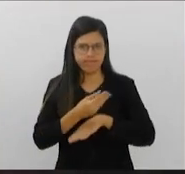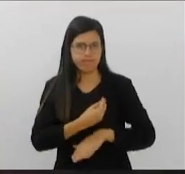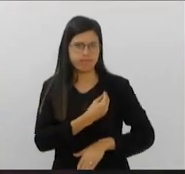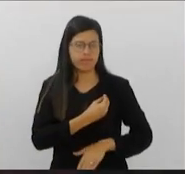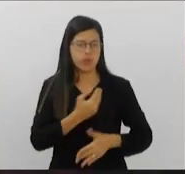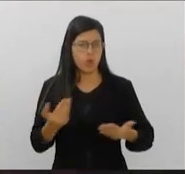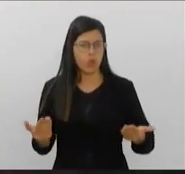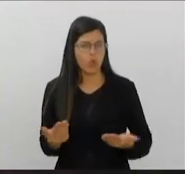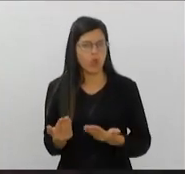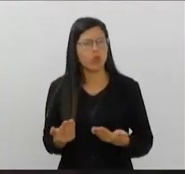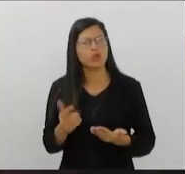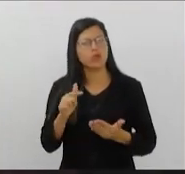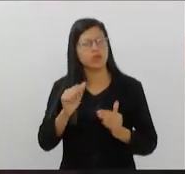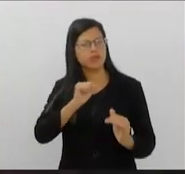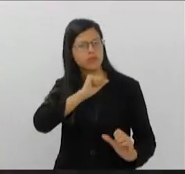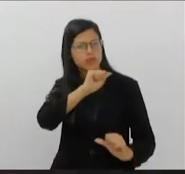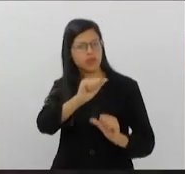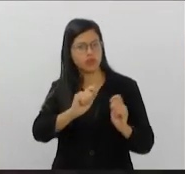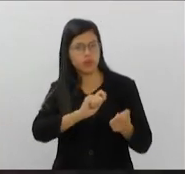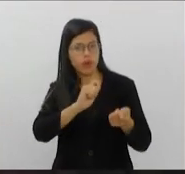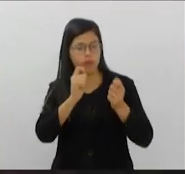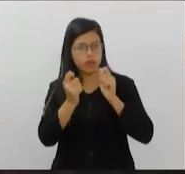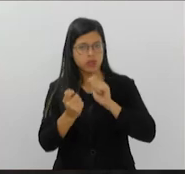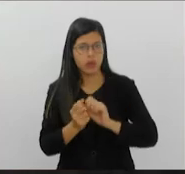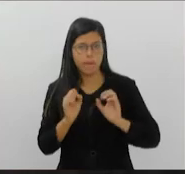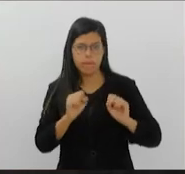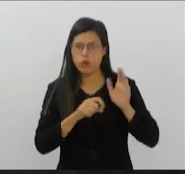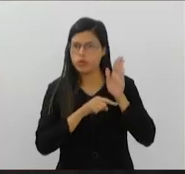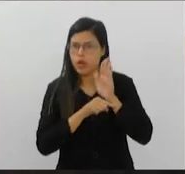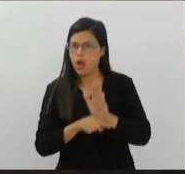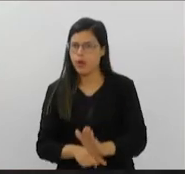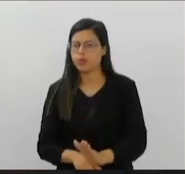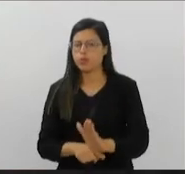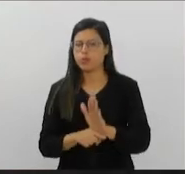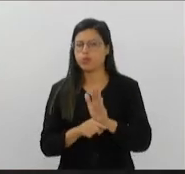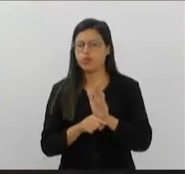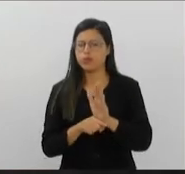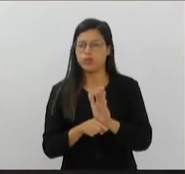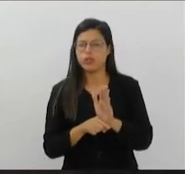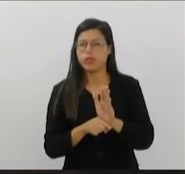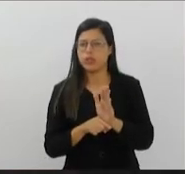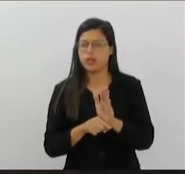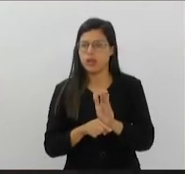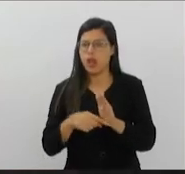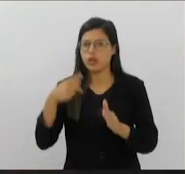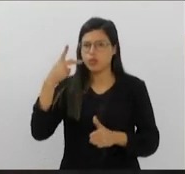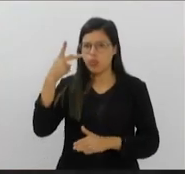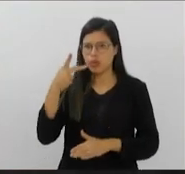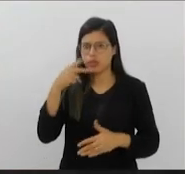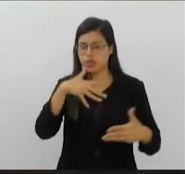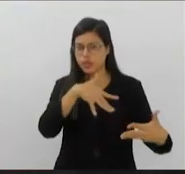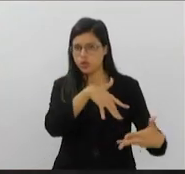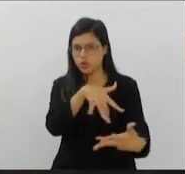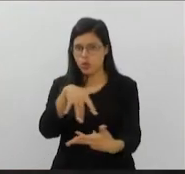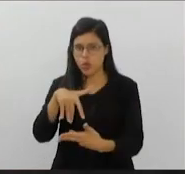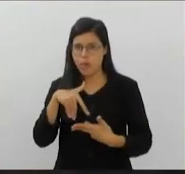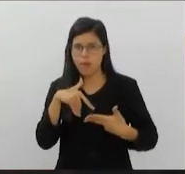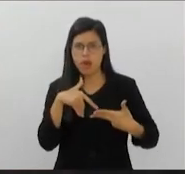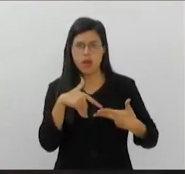os agentes de transformação que podem ajudar a alinhar as políticas globais com as necessidades